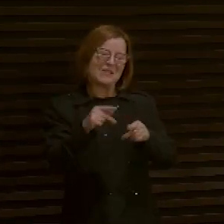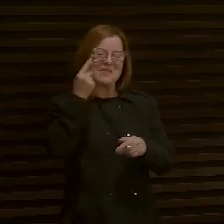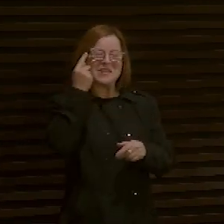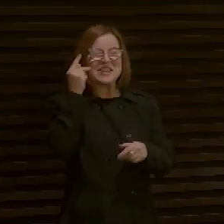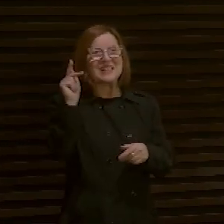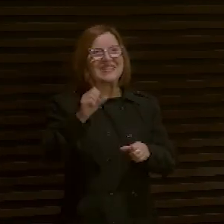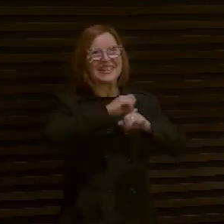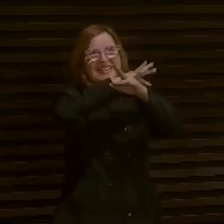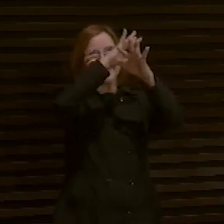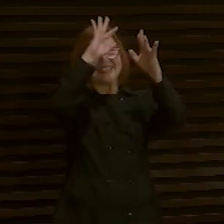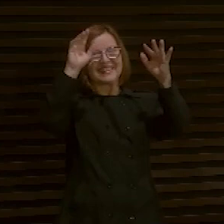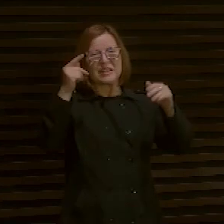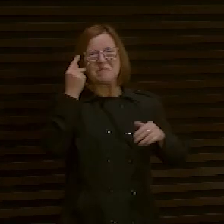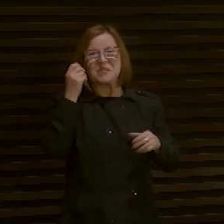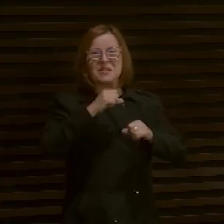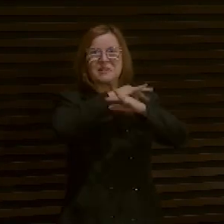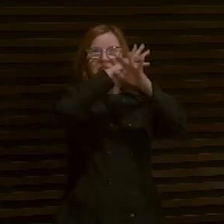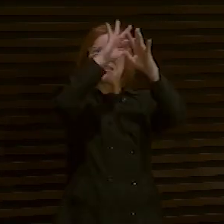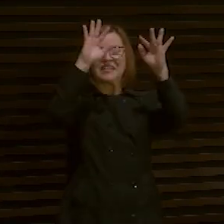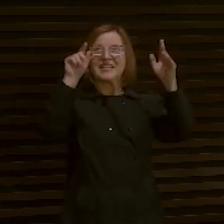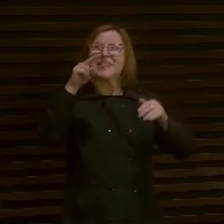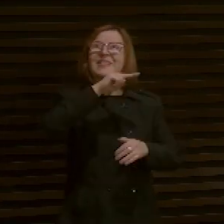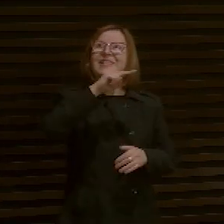glória, para glorificar o nome dele.